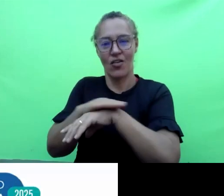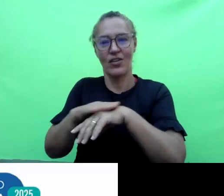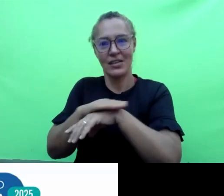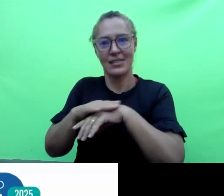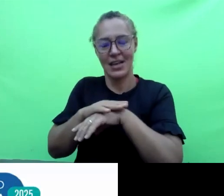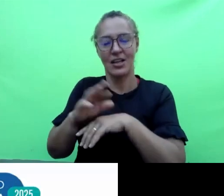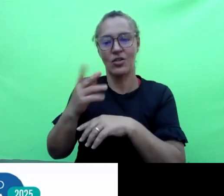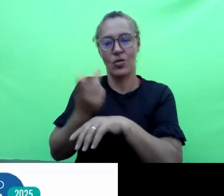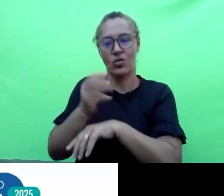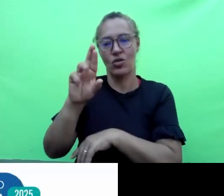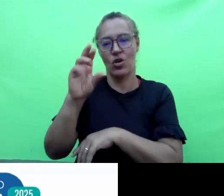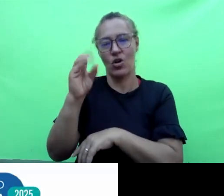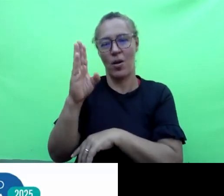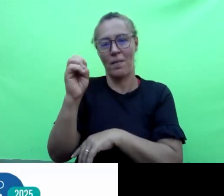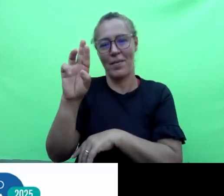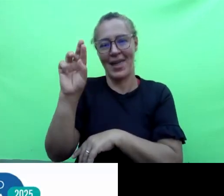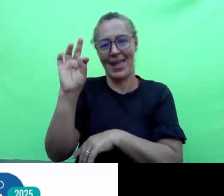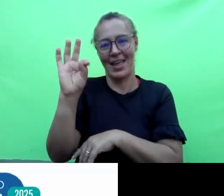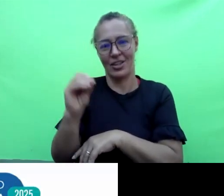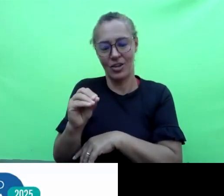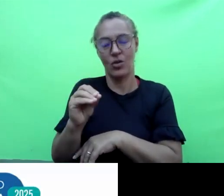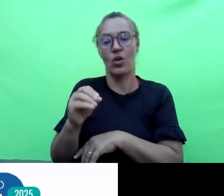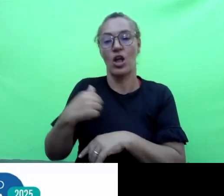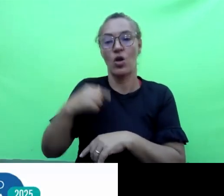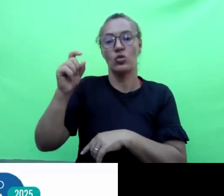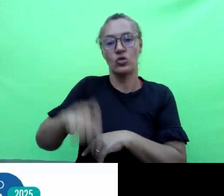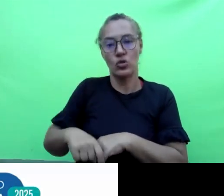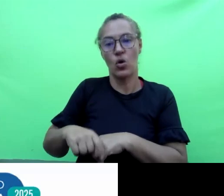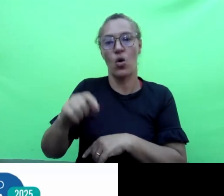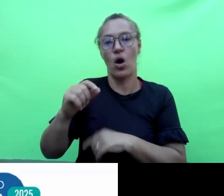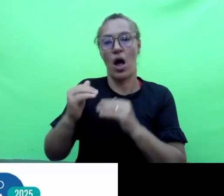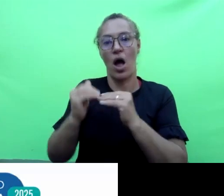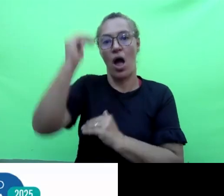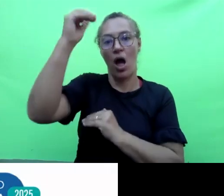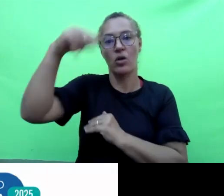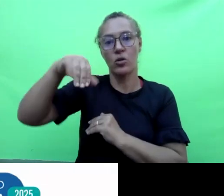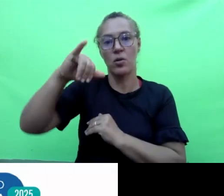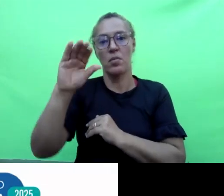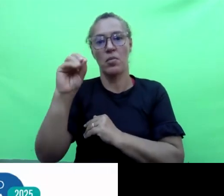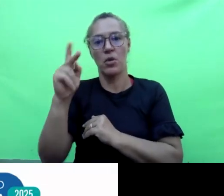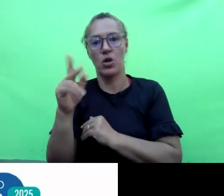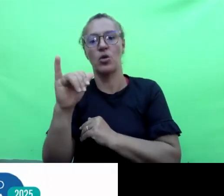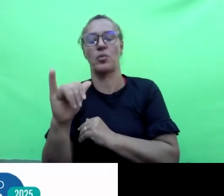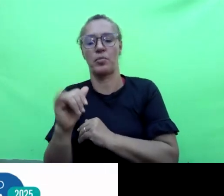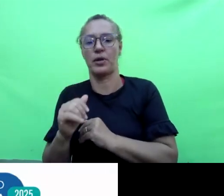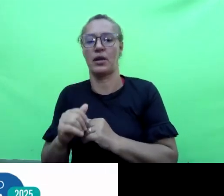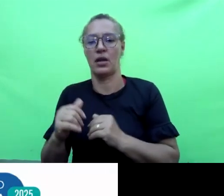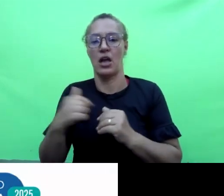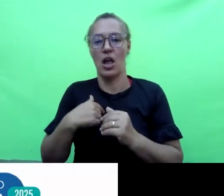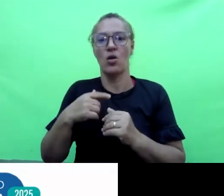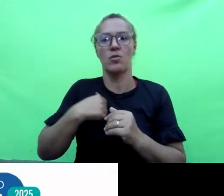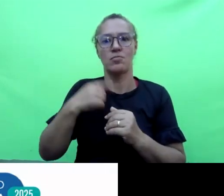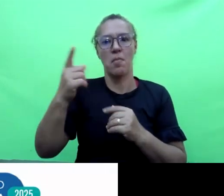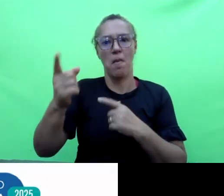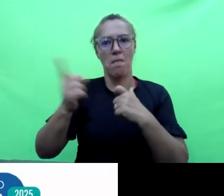Por conta da palestra que eu acompanhei ano passado, voltei a fazer o acompanhamento. Tomei uma bronca, né? Merecida, mas agora